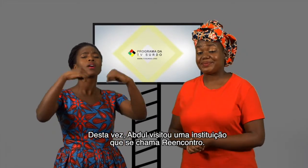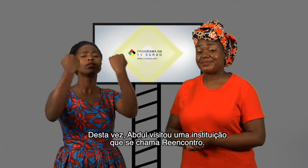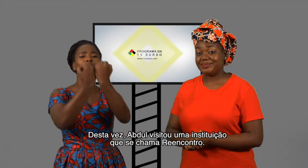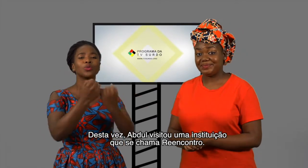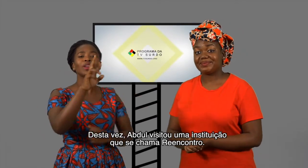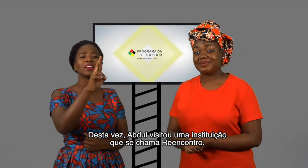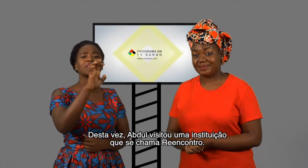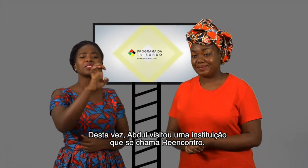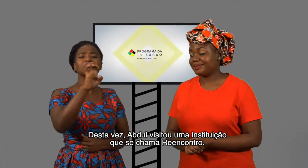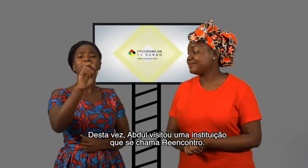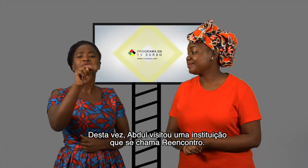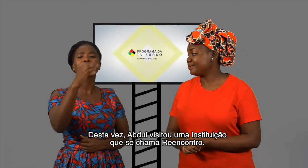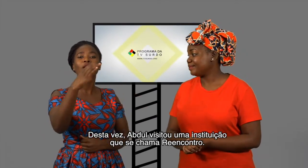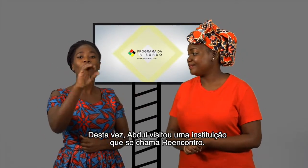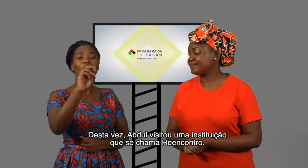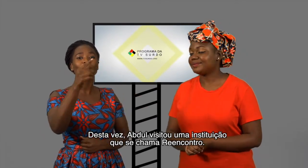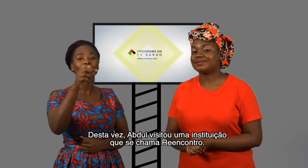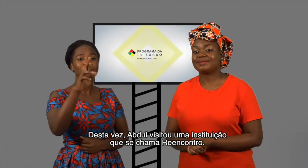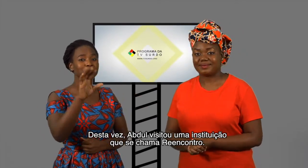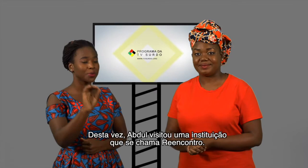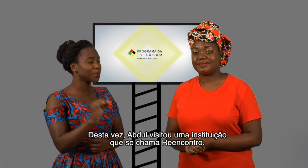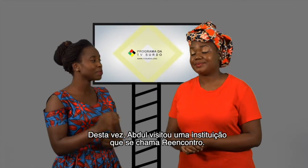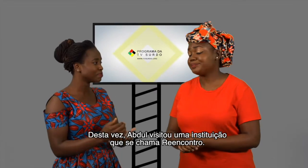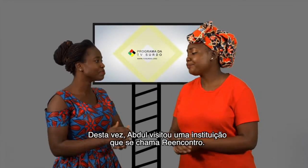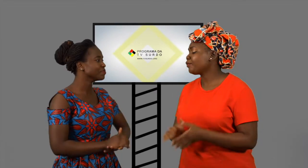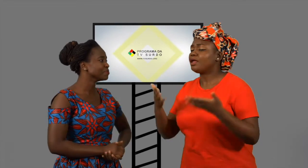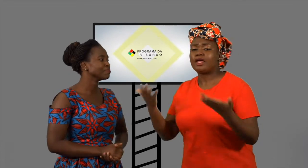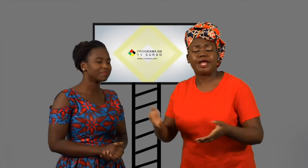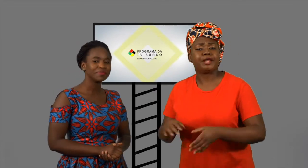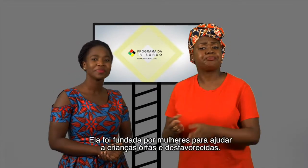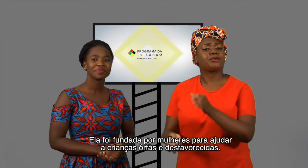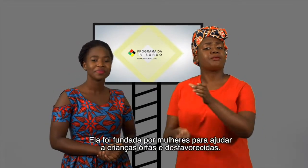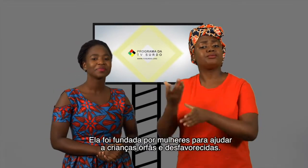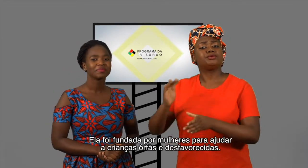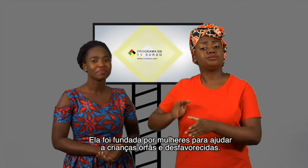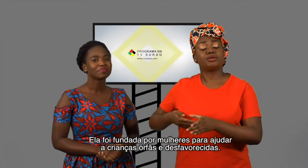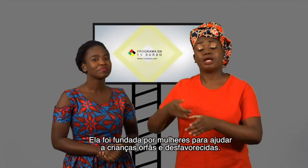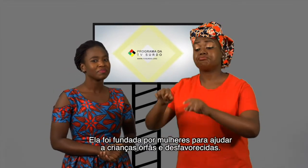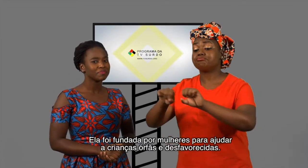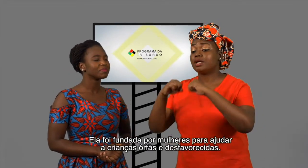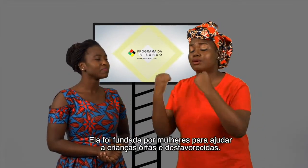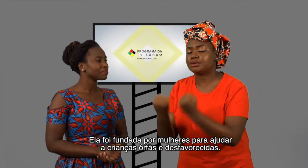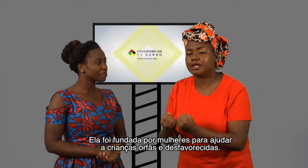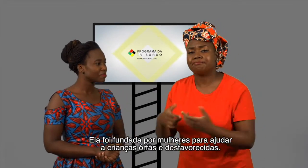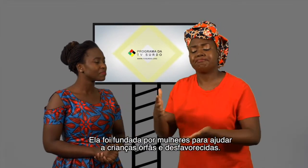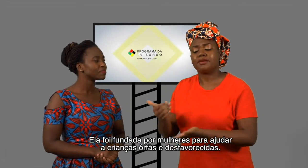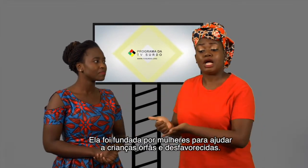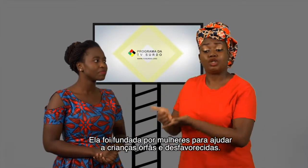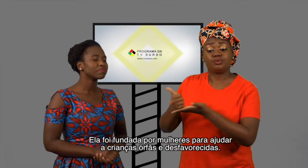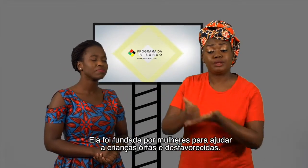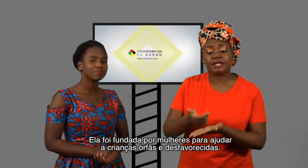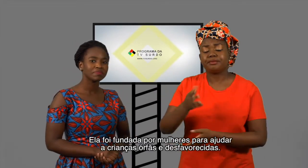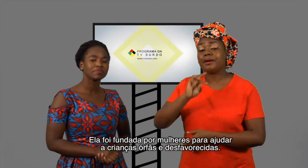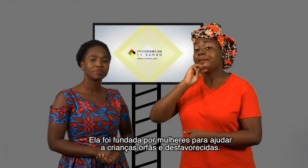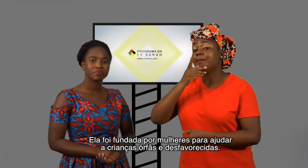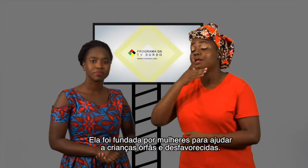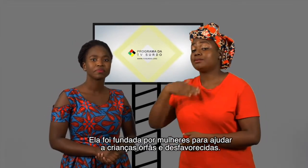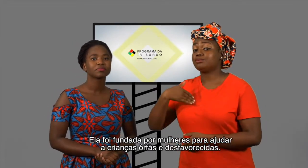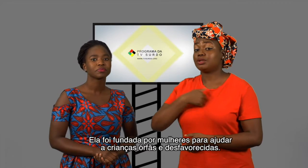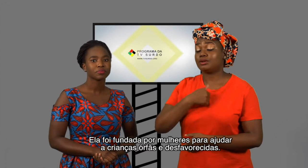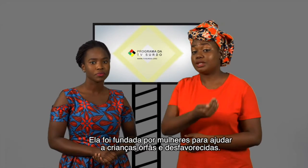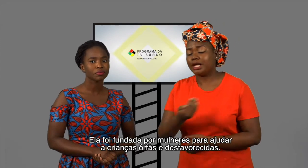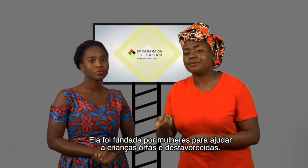instituição que se chama Reencontro. Ela foi fundada por mulheres para ajudar as